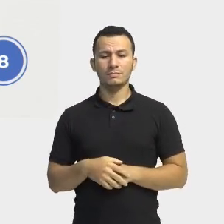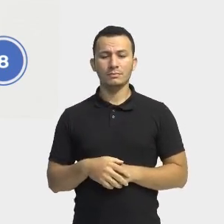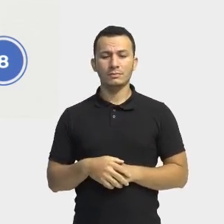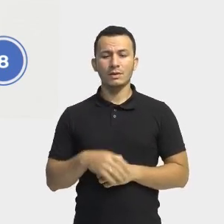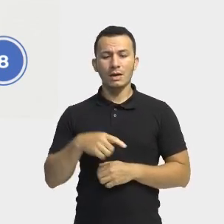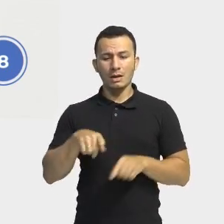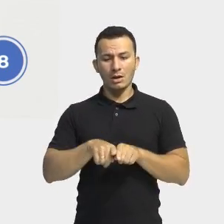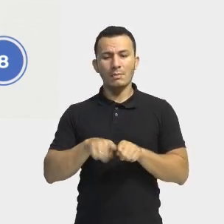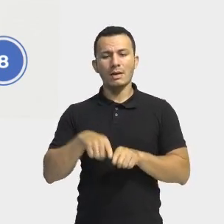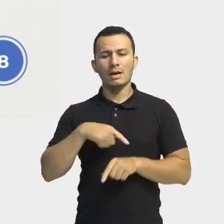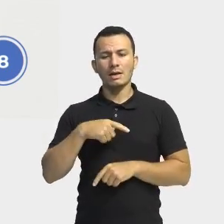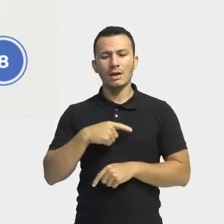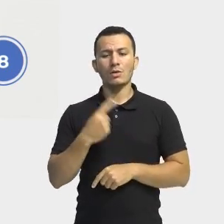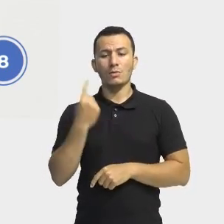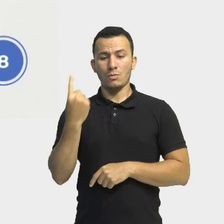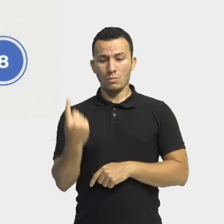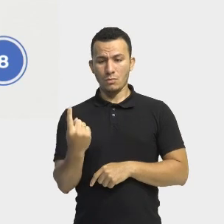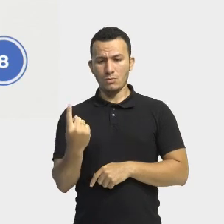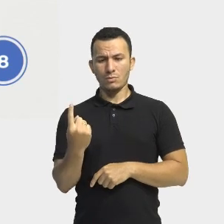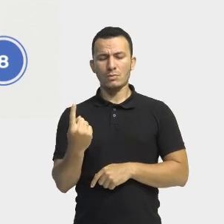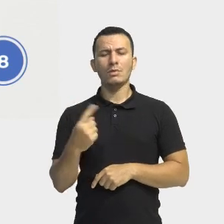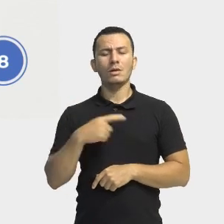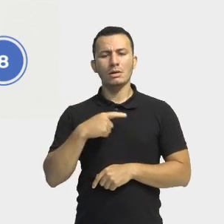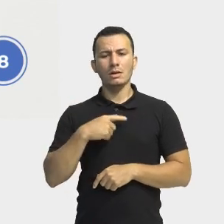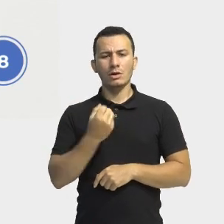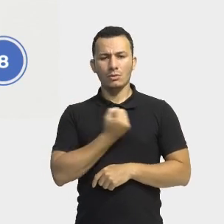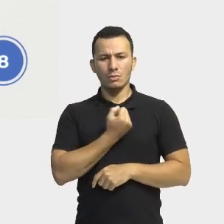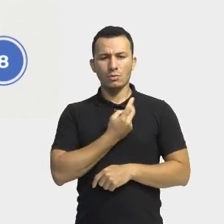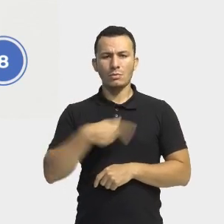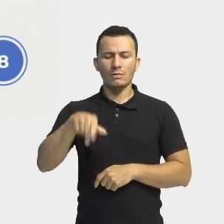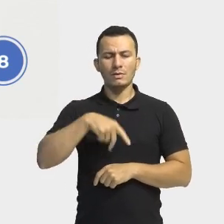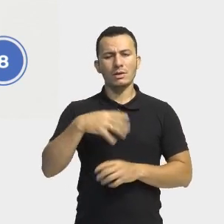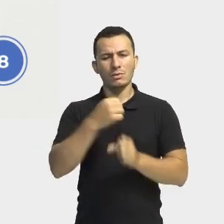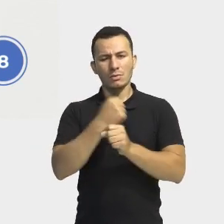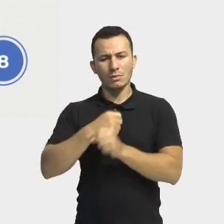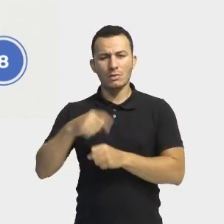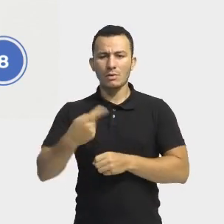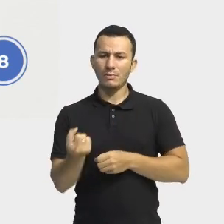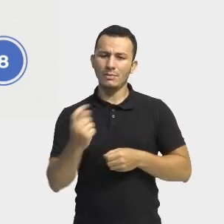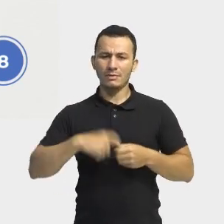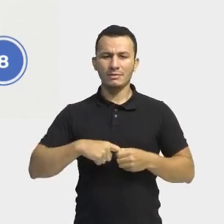esse aqui. Estão aí os valores, calculem e daqui a pouquinho a gente volta.